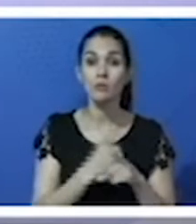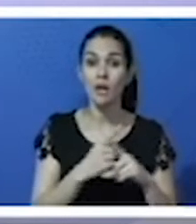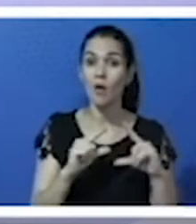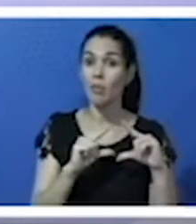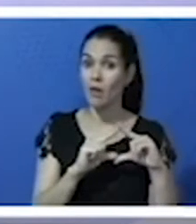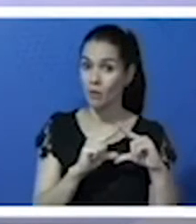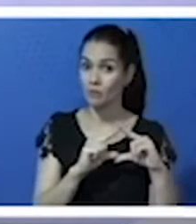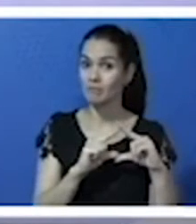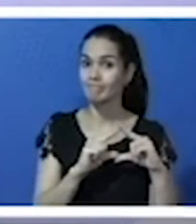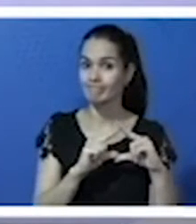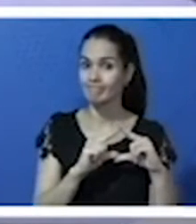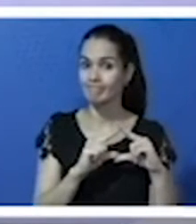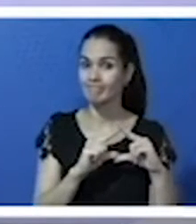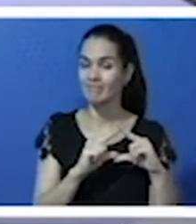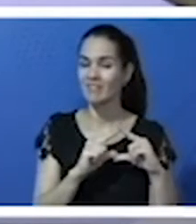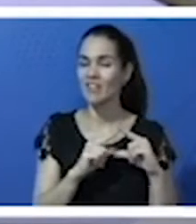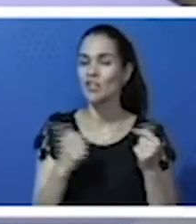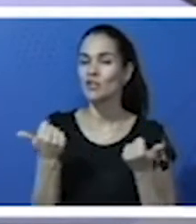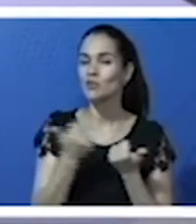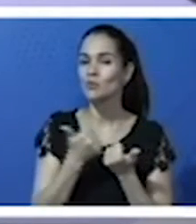Substituir as letras,